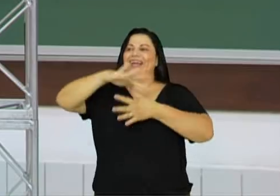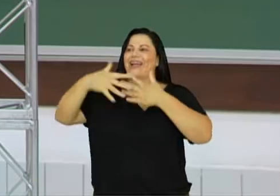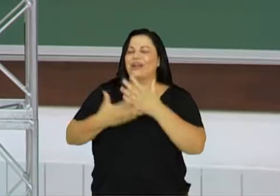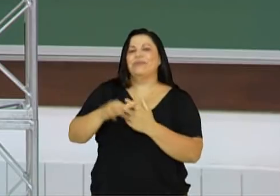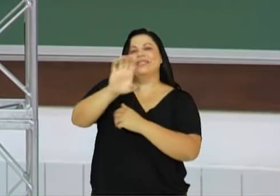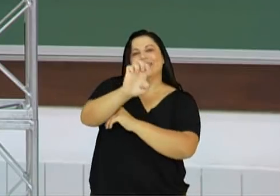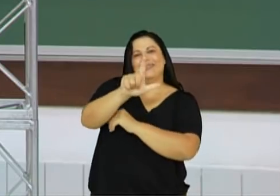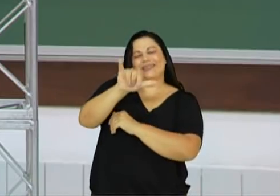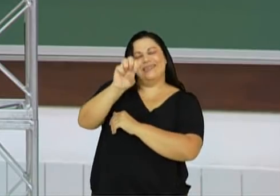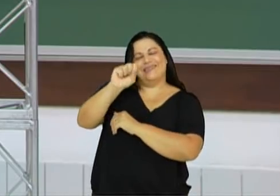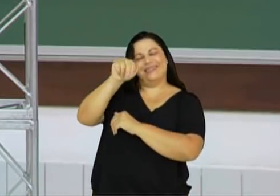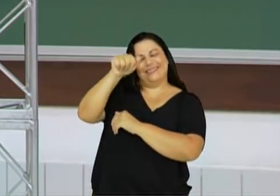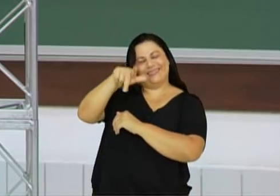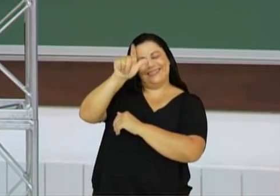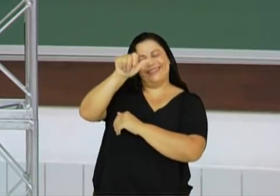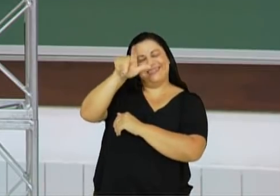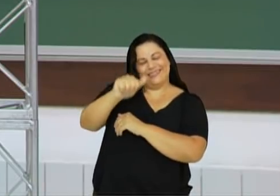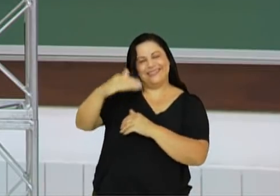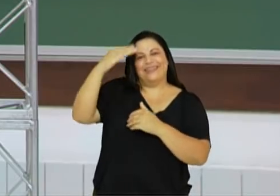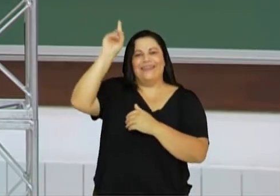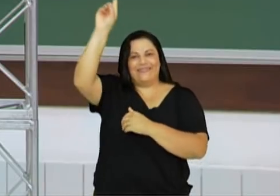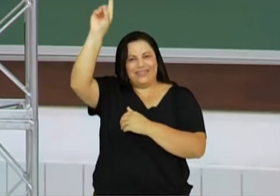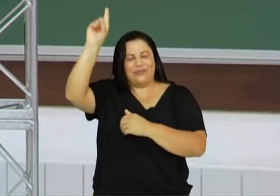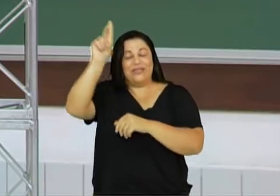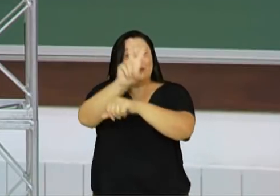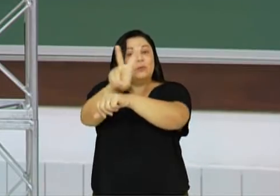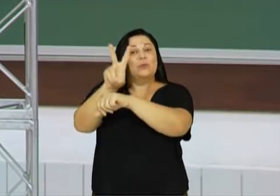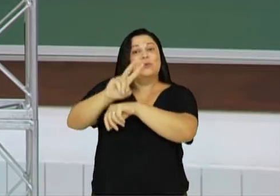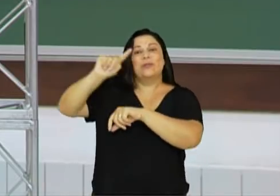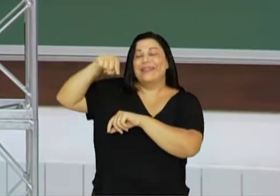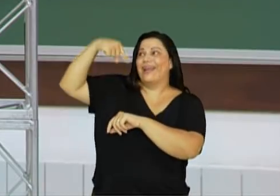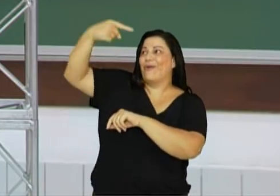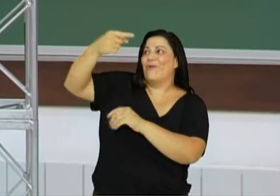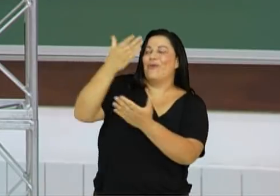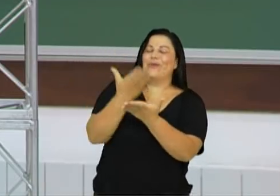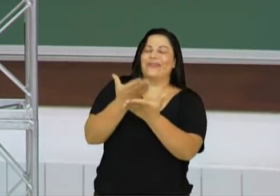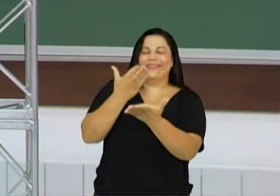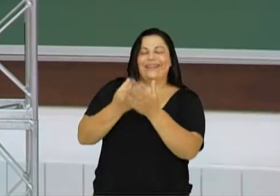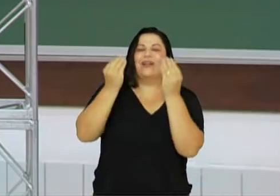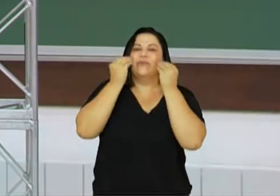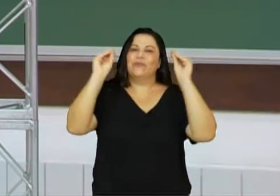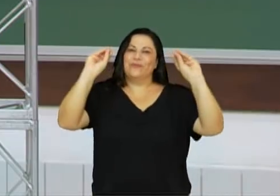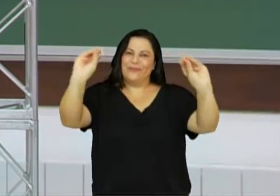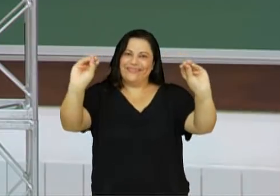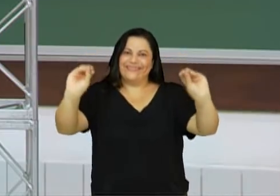de Libras aqui pra gente. Fiquem com Deus, se cuidem e até a próxima aula. Beijo do professor Paulo.